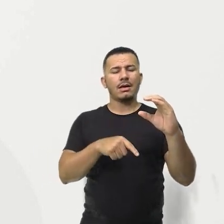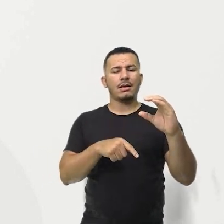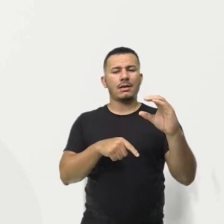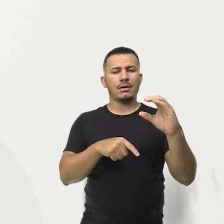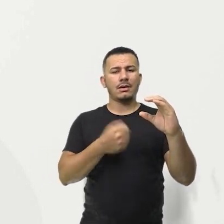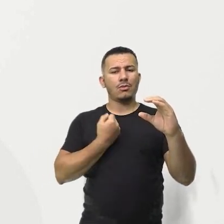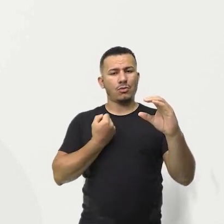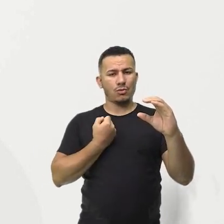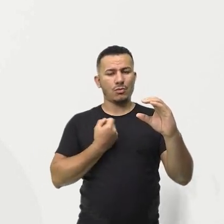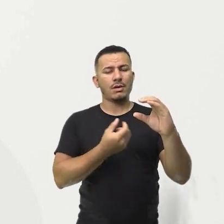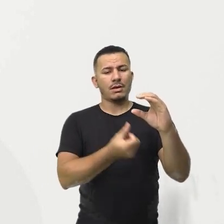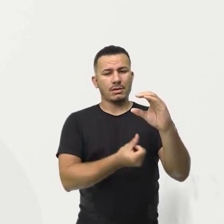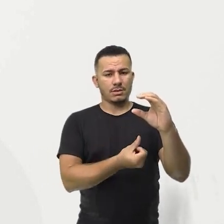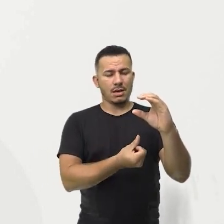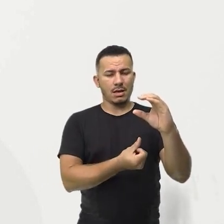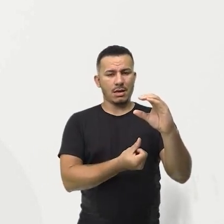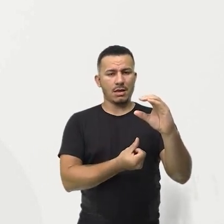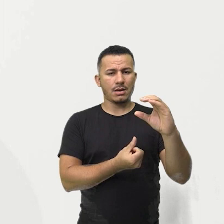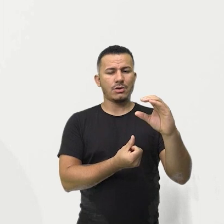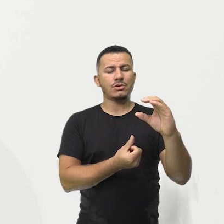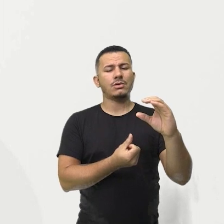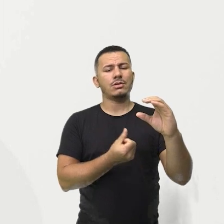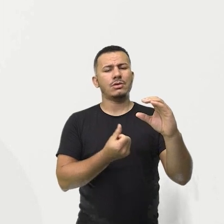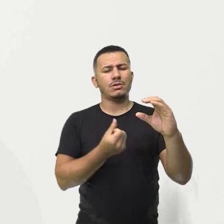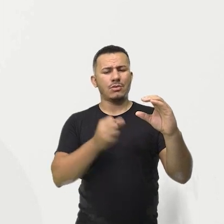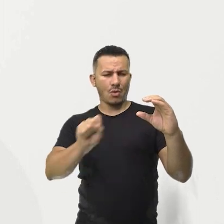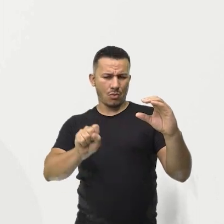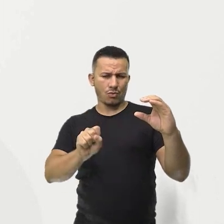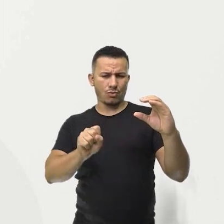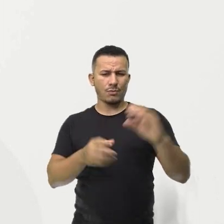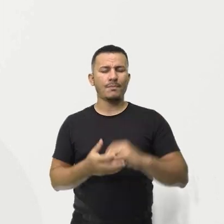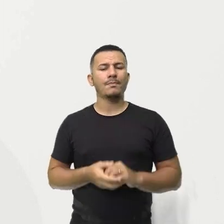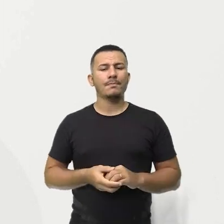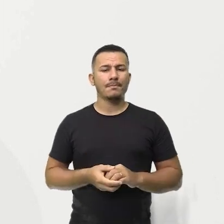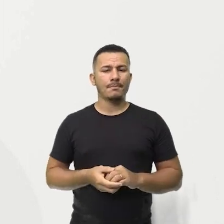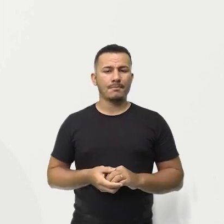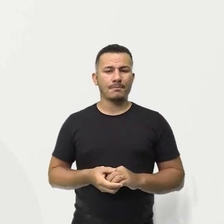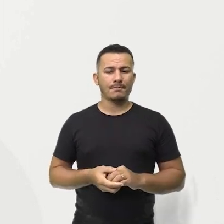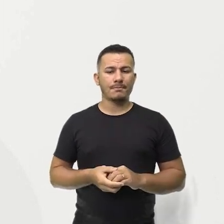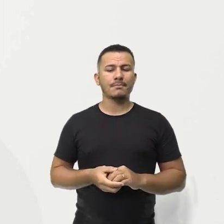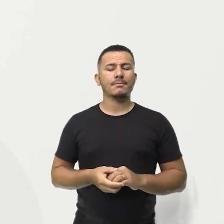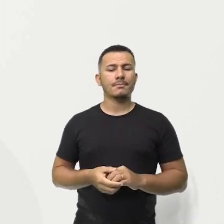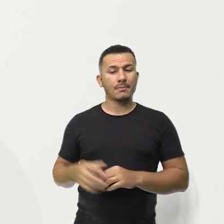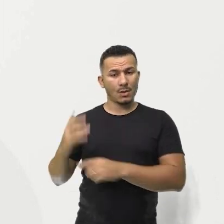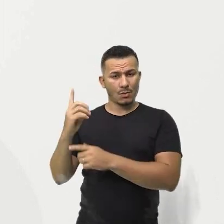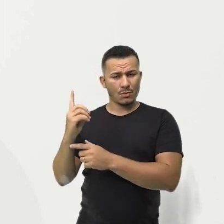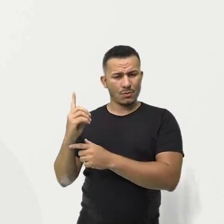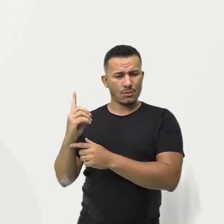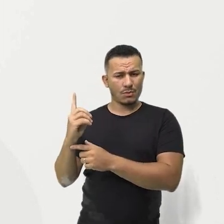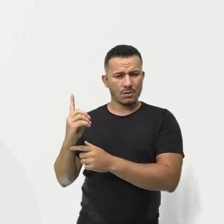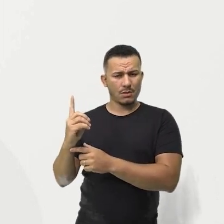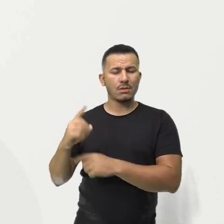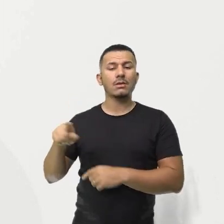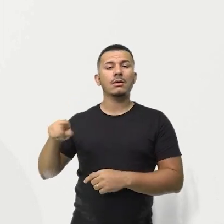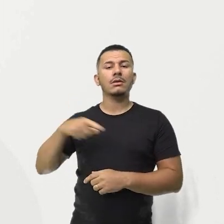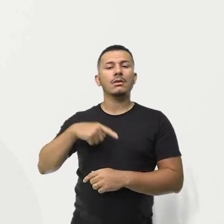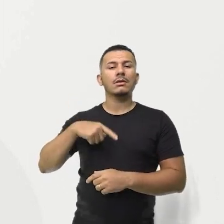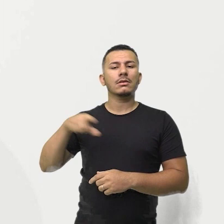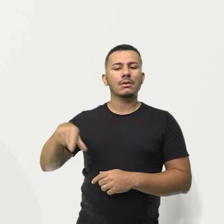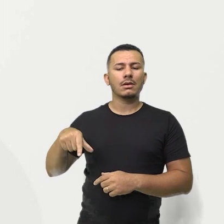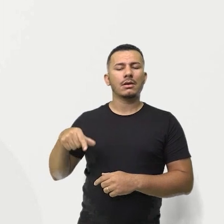acompanha só, é o ponto 2 e 6, tá legal? O ponto C é o ponto